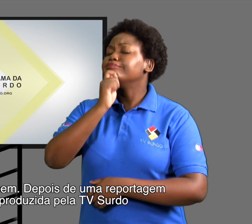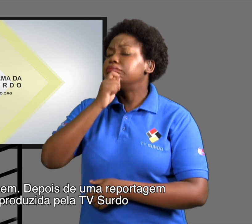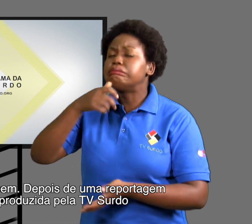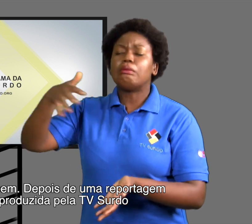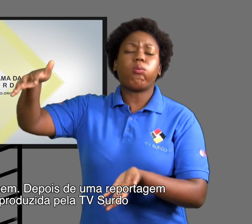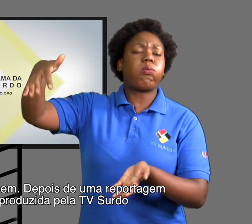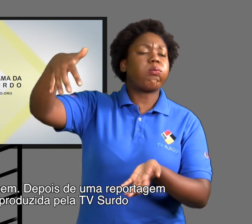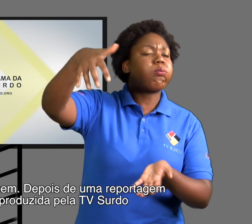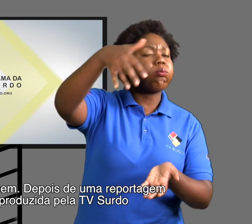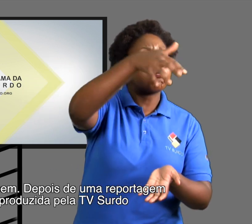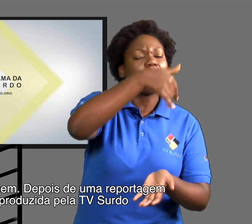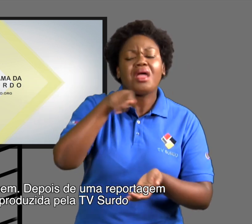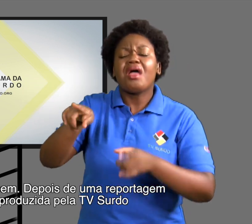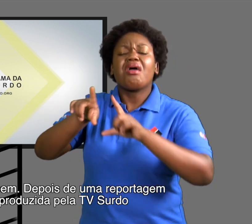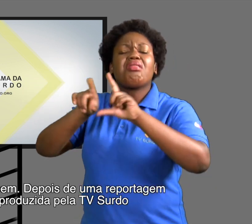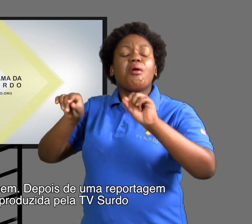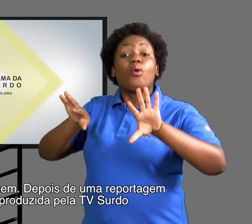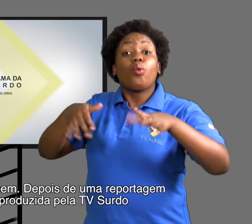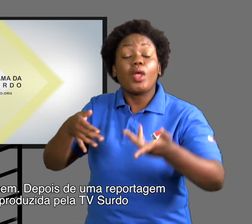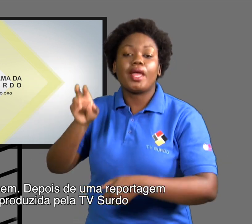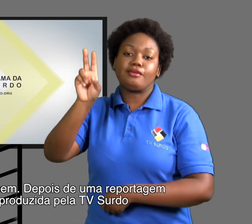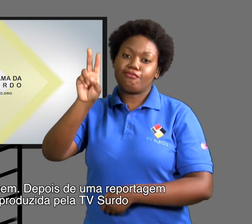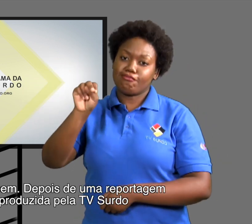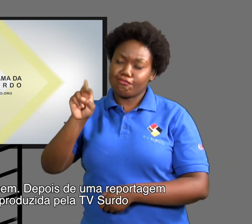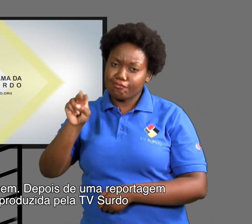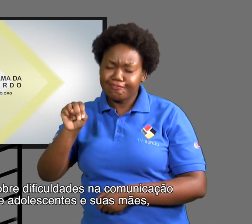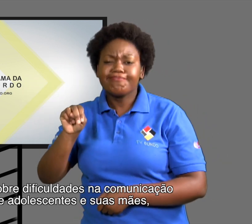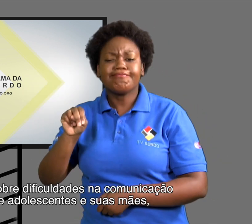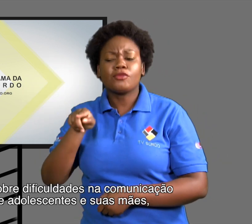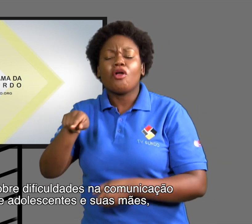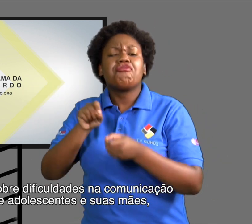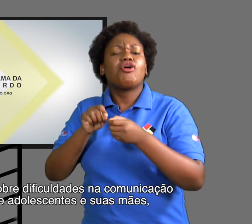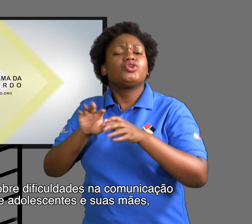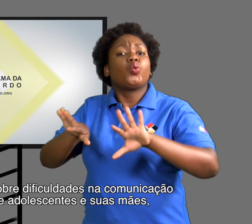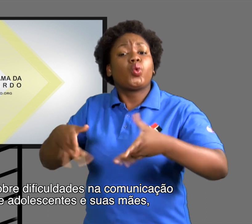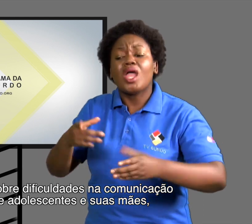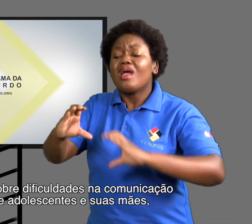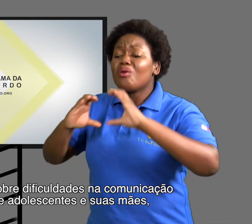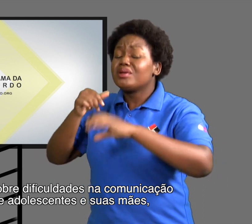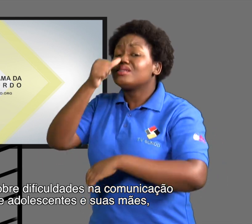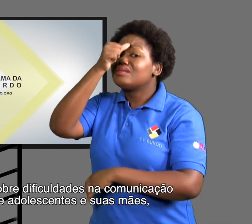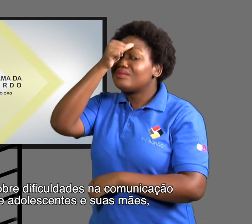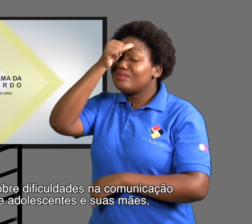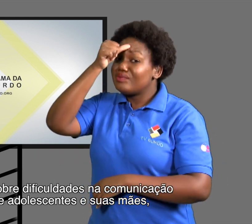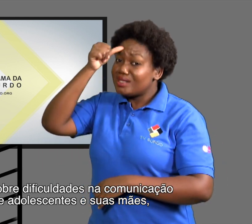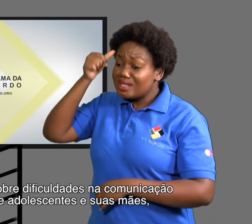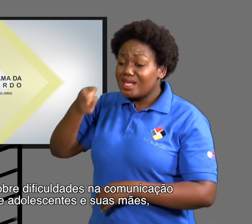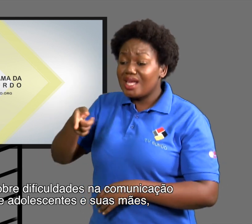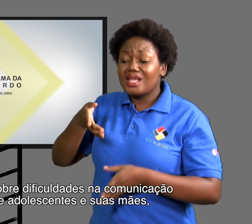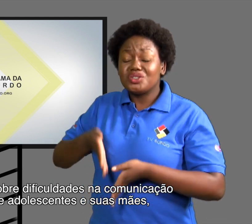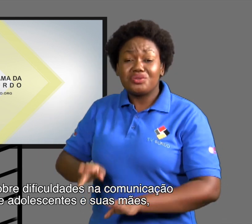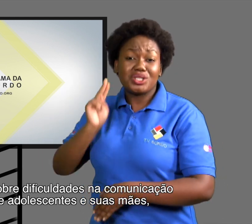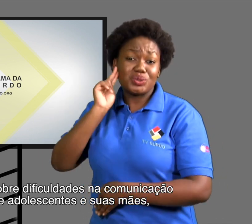Muito bem. Depois de uma reportagem produzida pela TV Surdo, a falar sobre dificuldades na comunicação